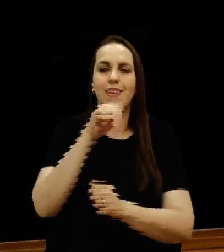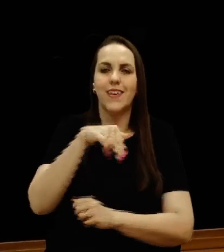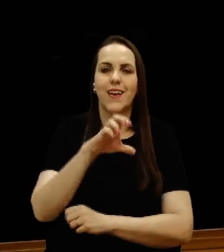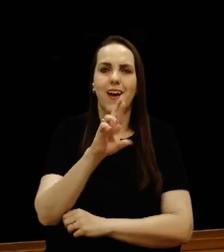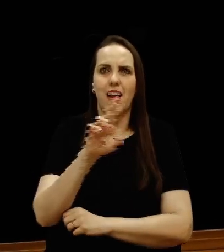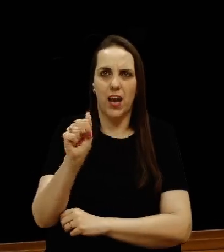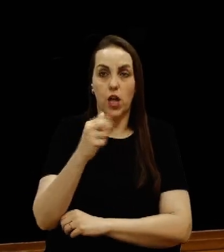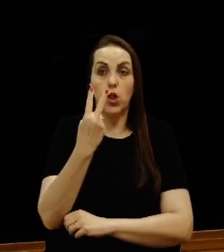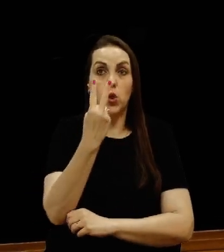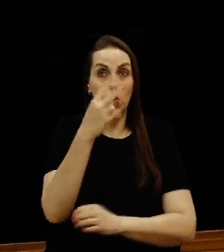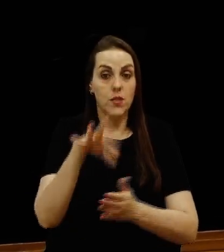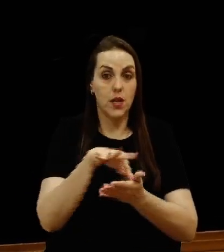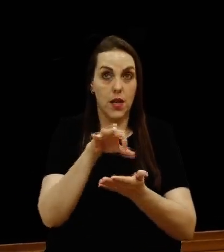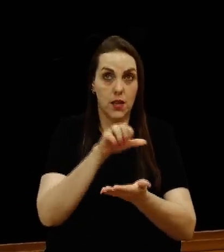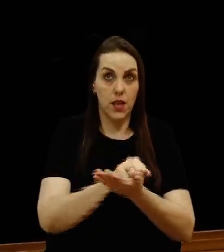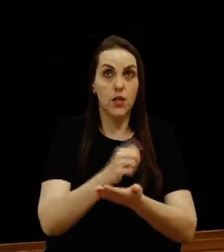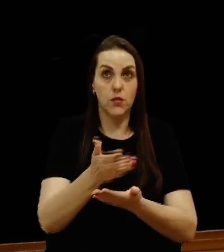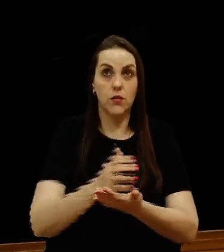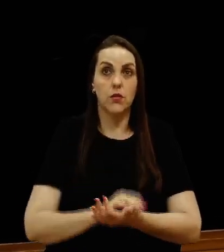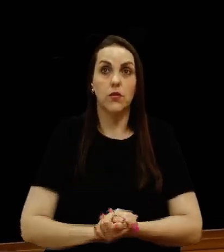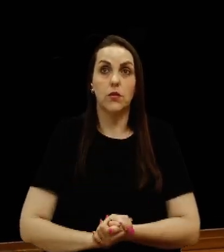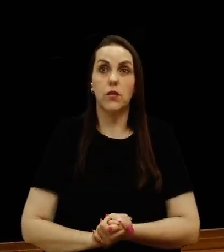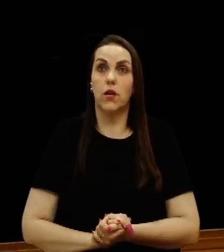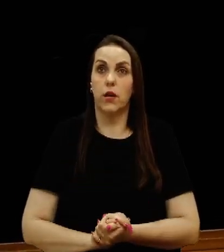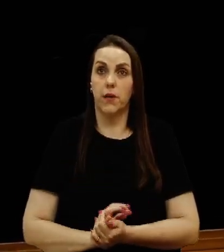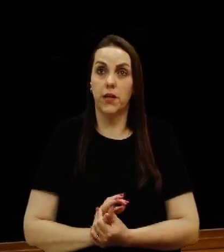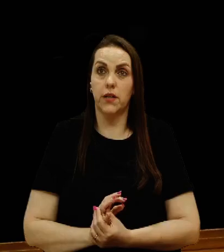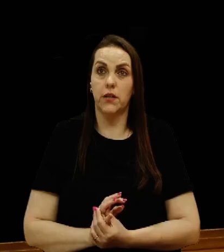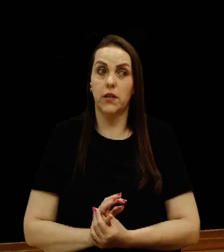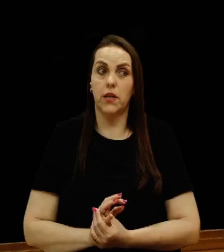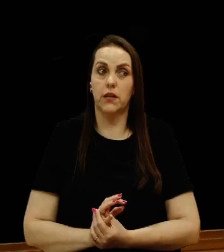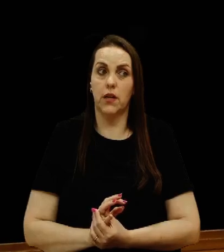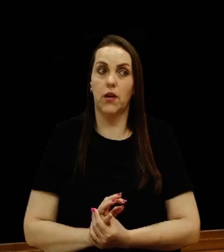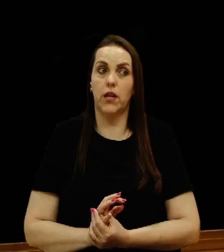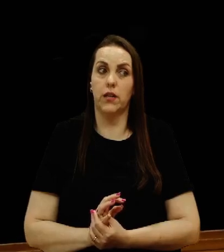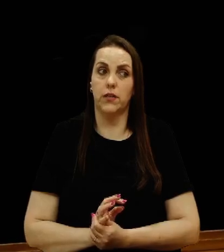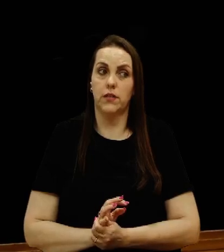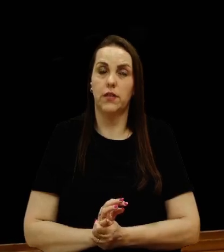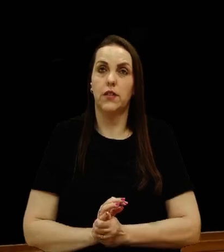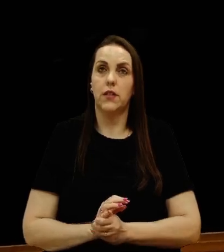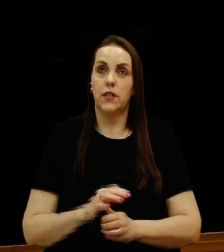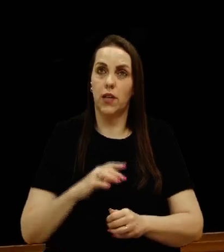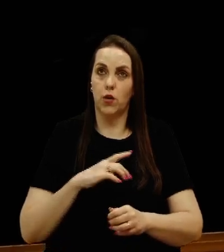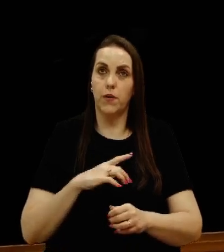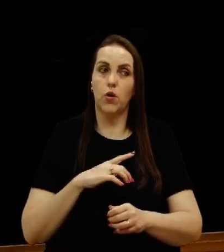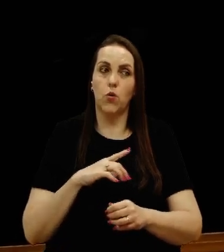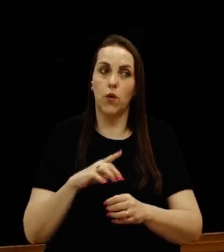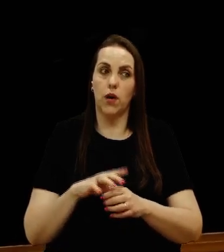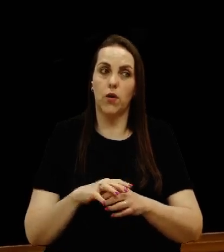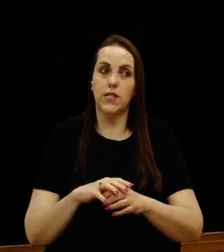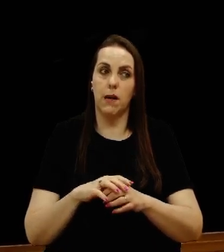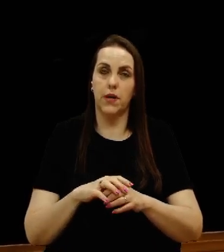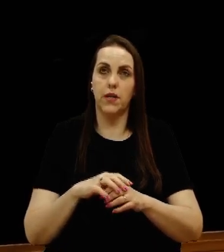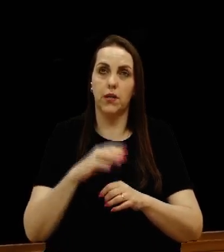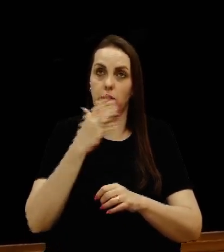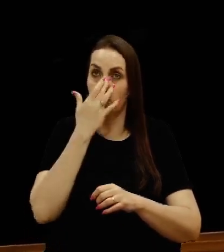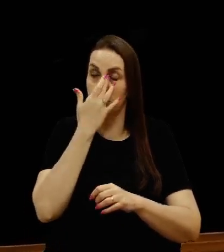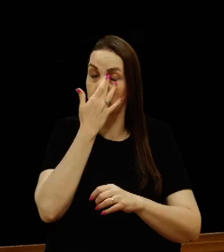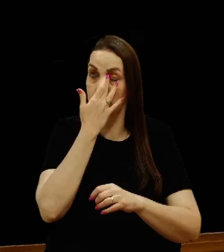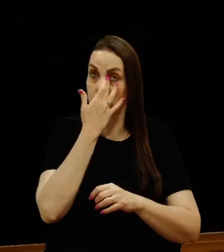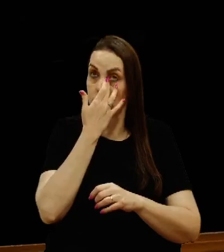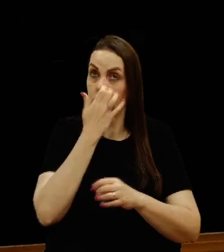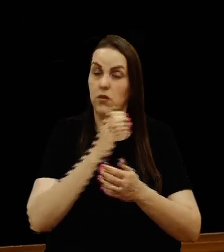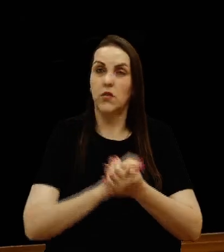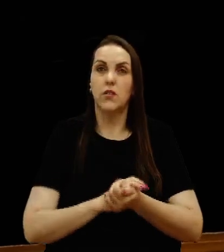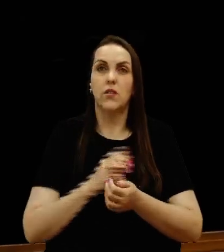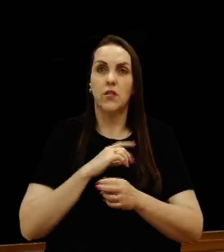federal promover uma subdivisão. Primeiro, que o módulo rural é pré-estabelecido e nós temos módulo rural diferente nas diversas